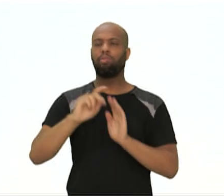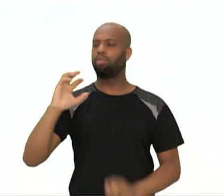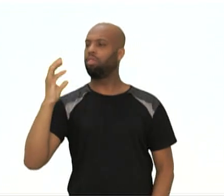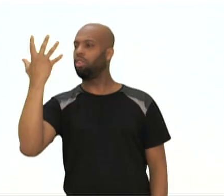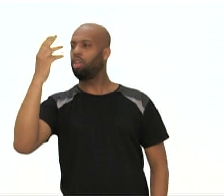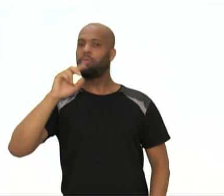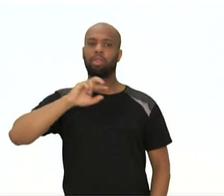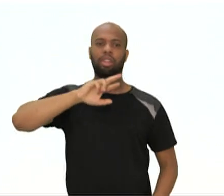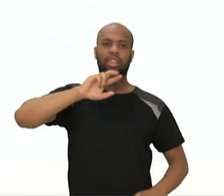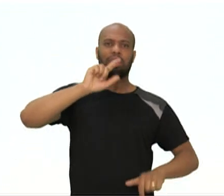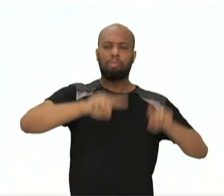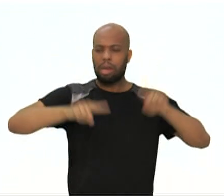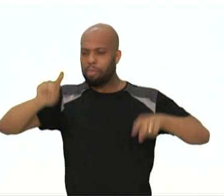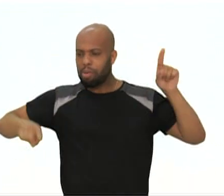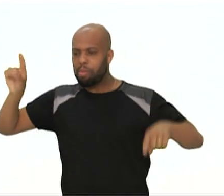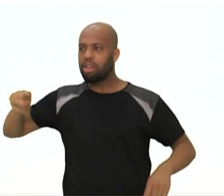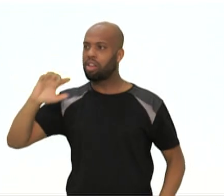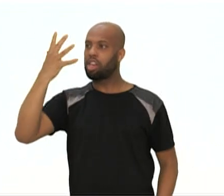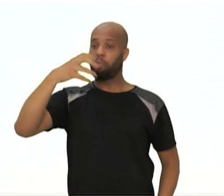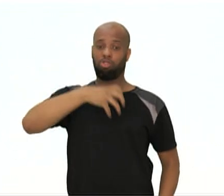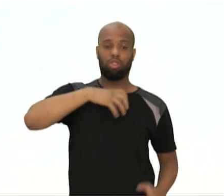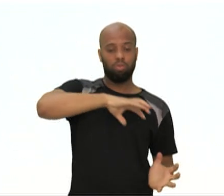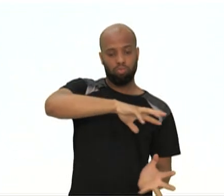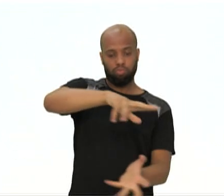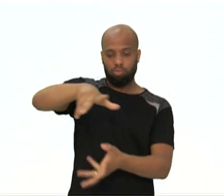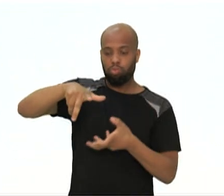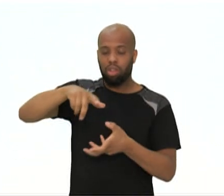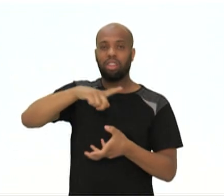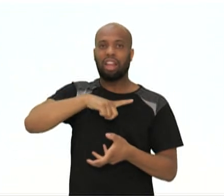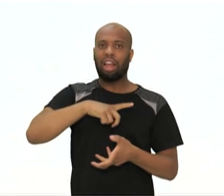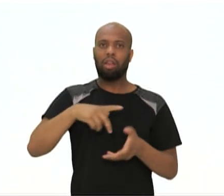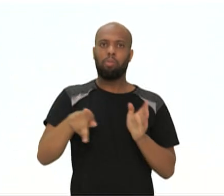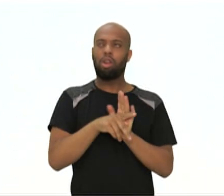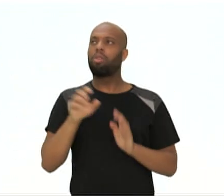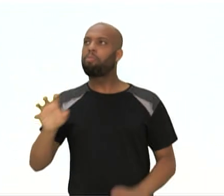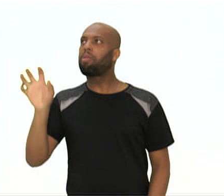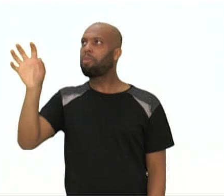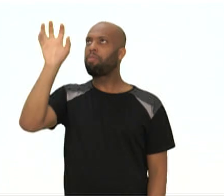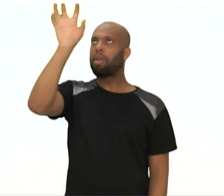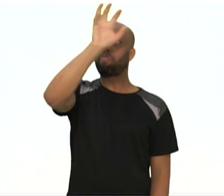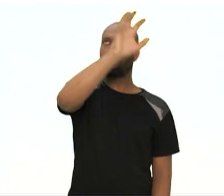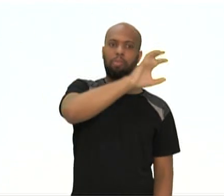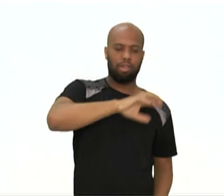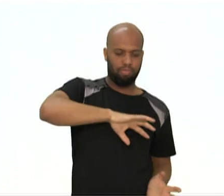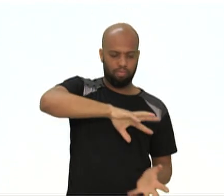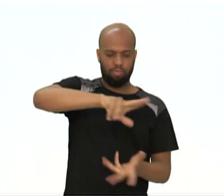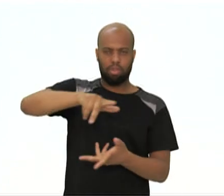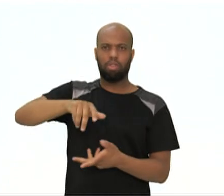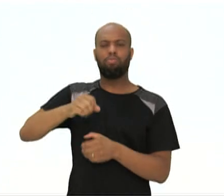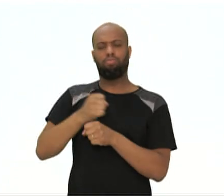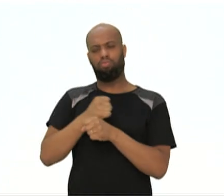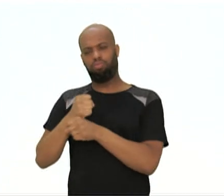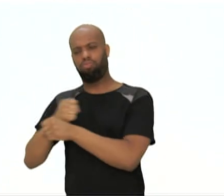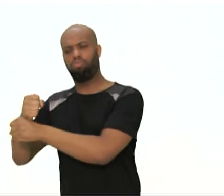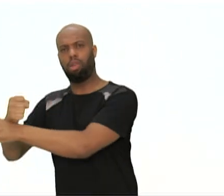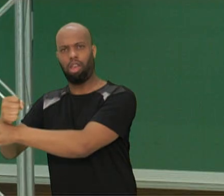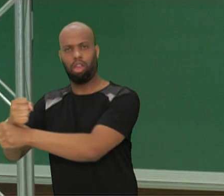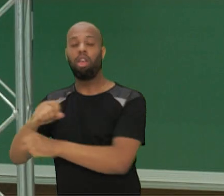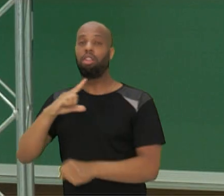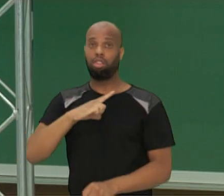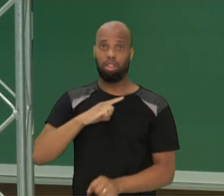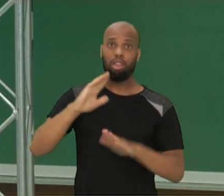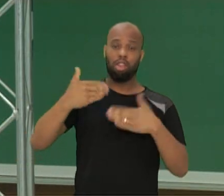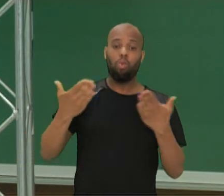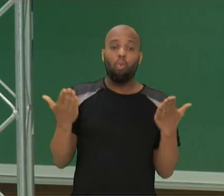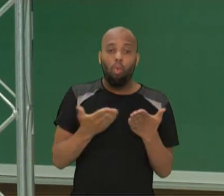refere-se à variação do clima em escala global, dos climas regionais da Terra ao longo do tempo. Então, nós vamos